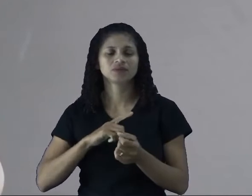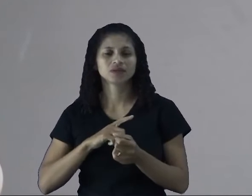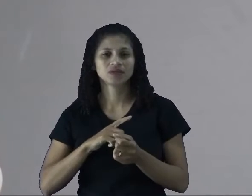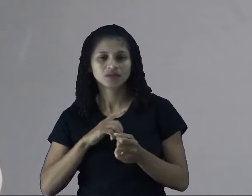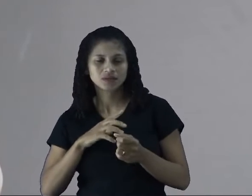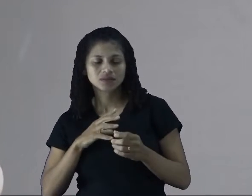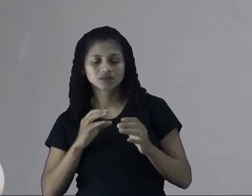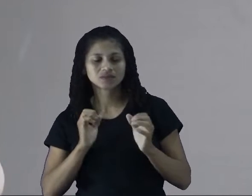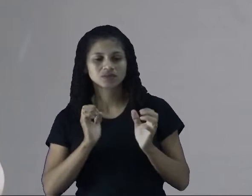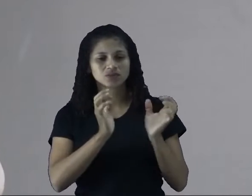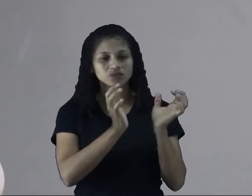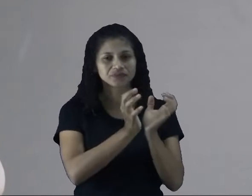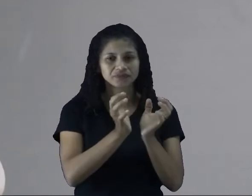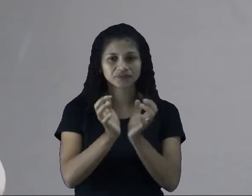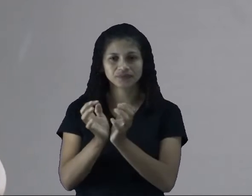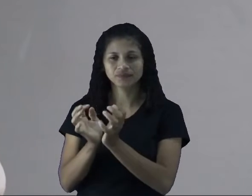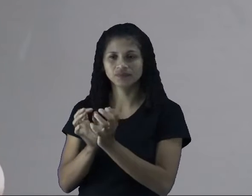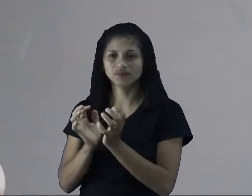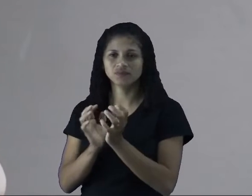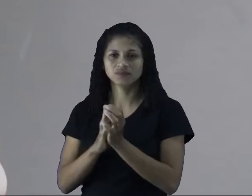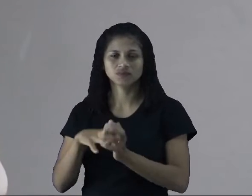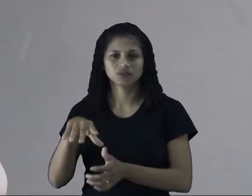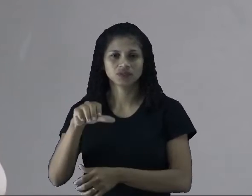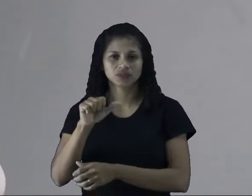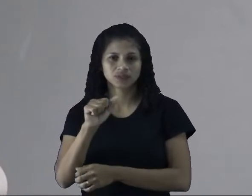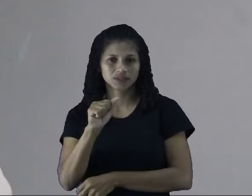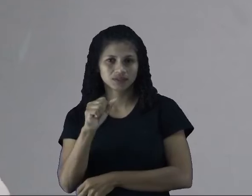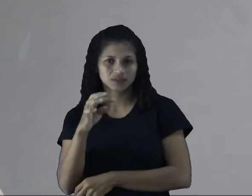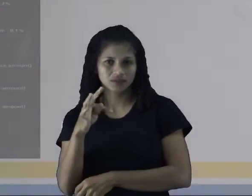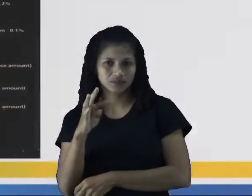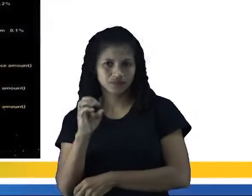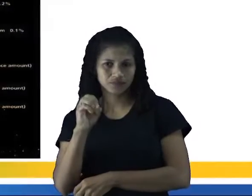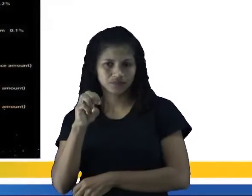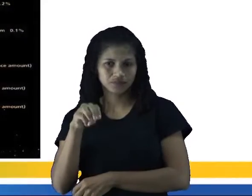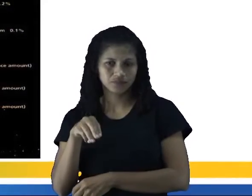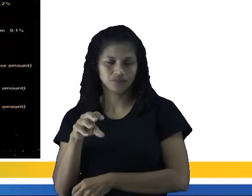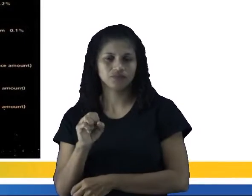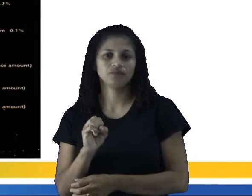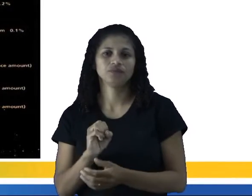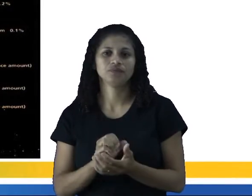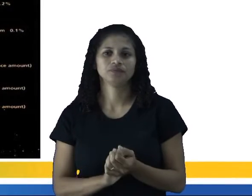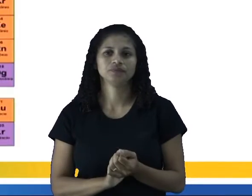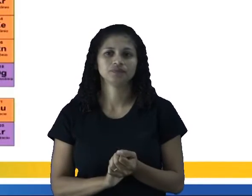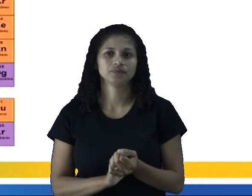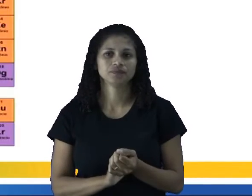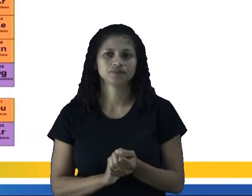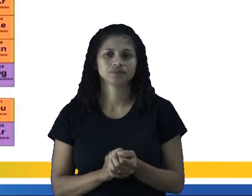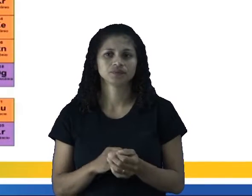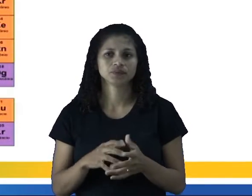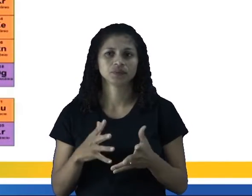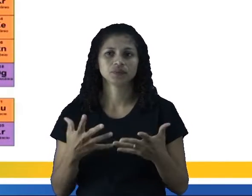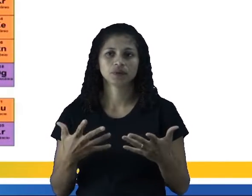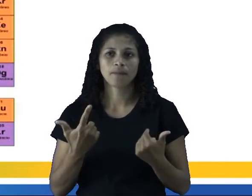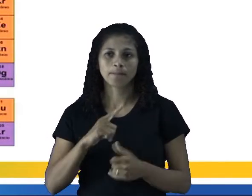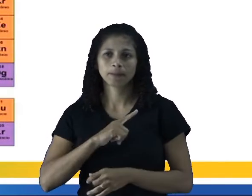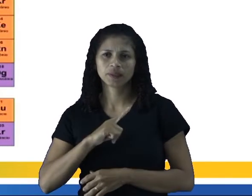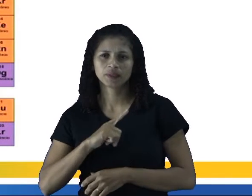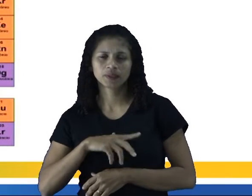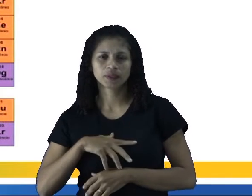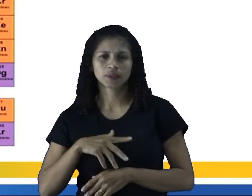A formação de todos os outros átomos existentes aí no universo. Então, aqui, ó, a gente tem uma